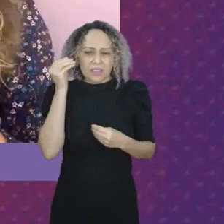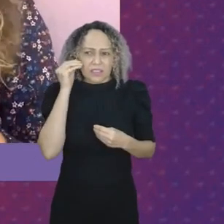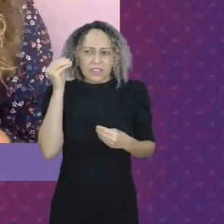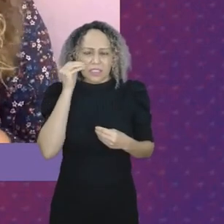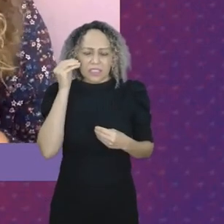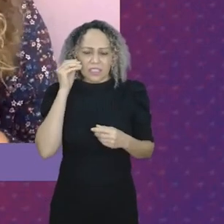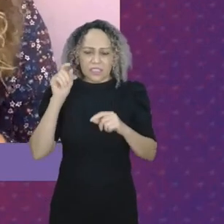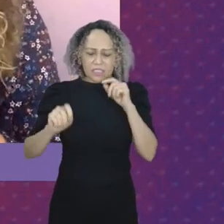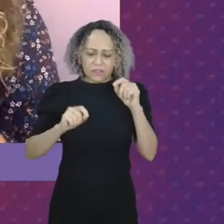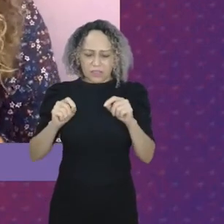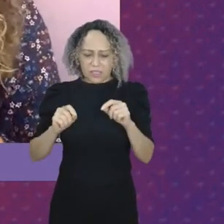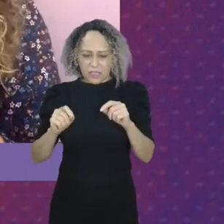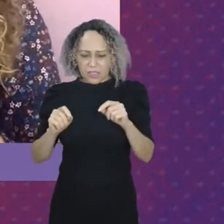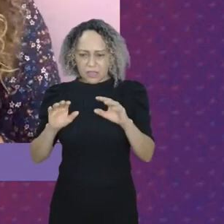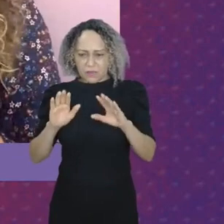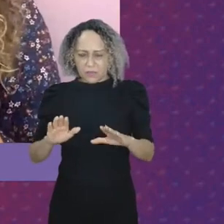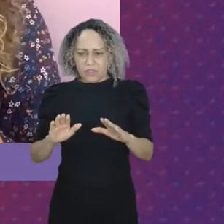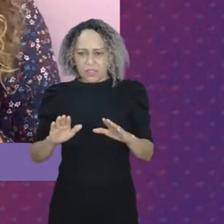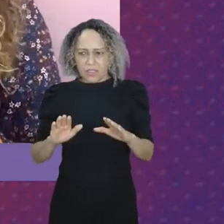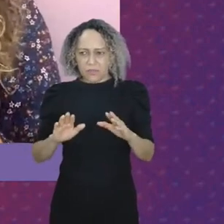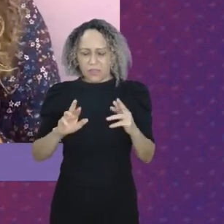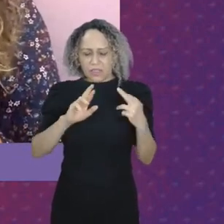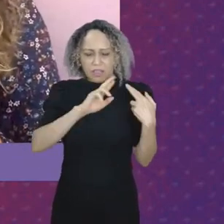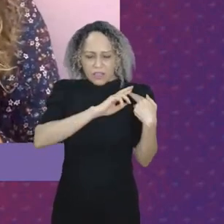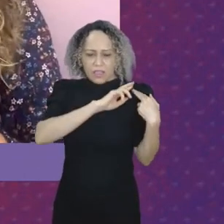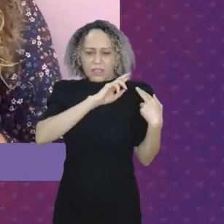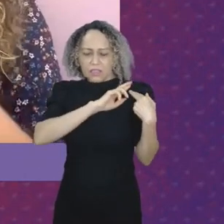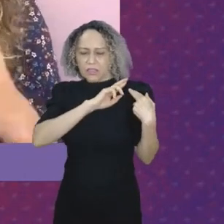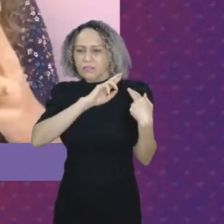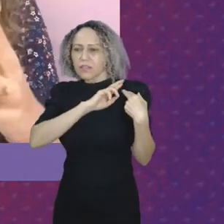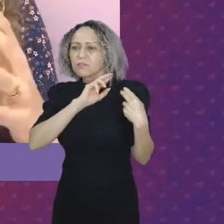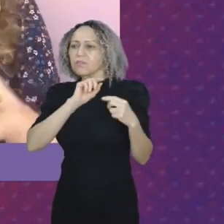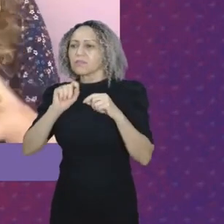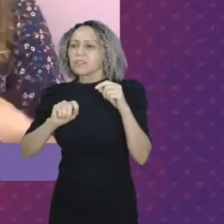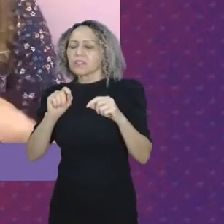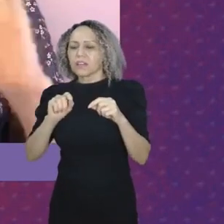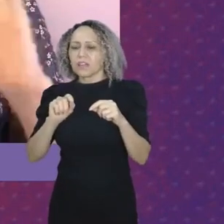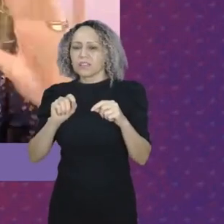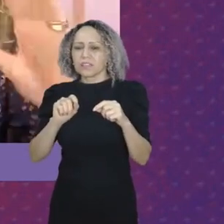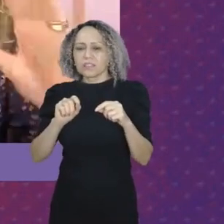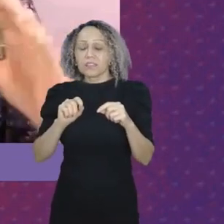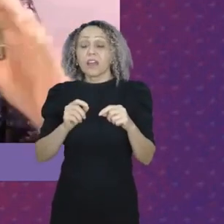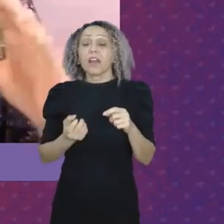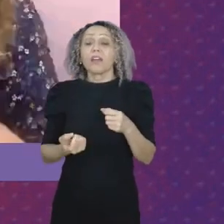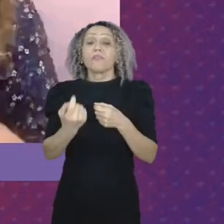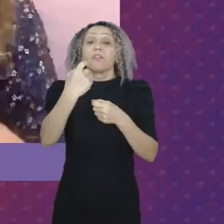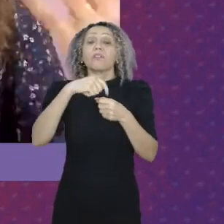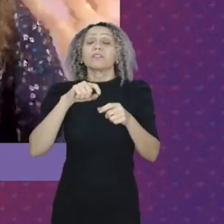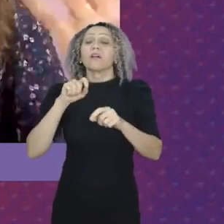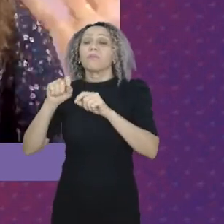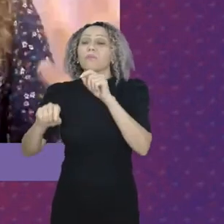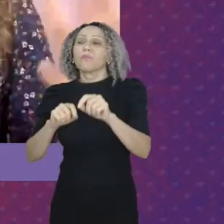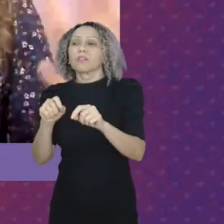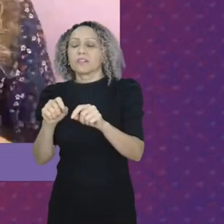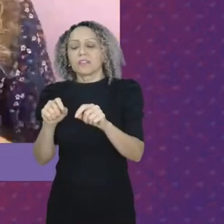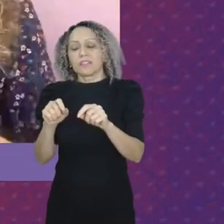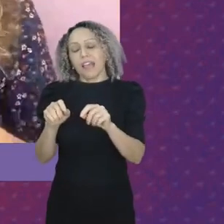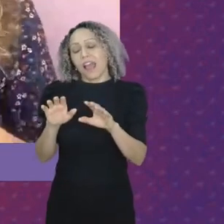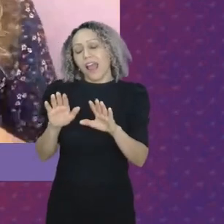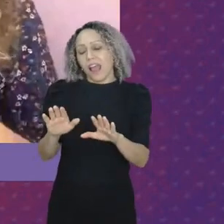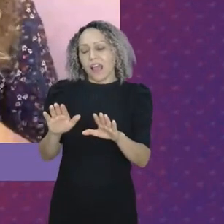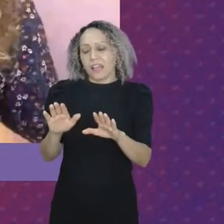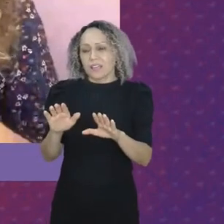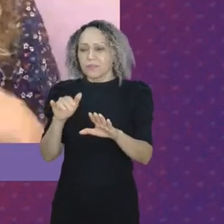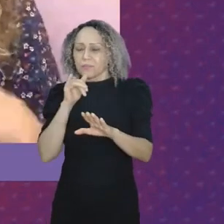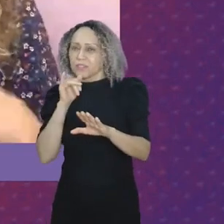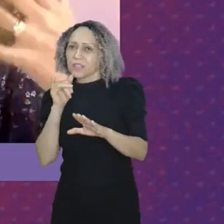própria responsabilidade no enfrentamento dessas políticas articuladas e devolver isso para o mercado de uma forma bonitinha.